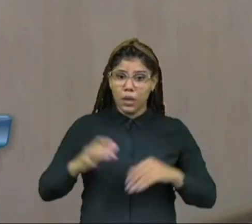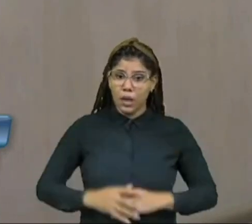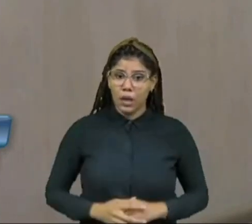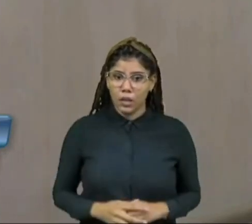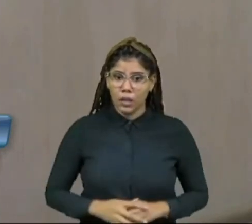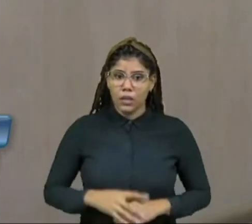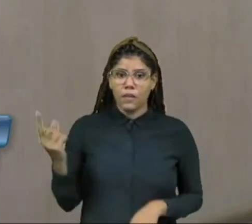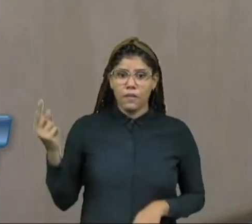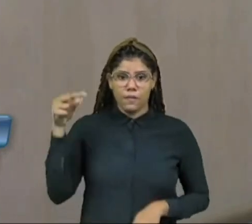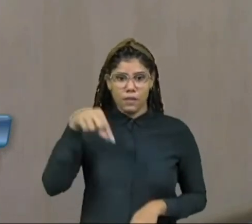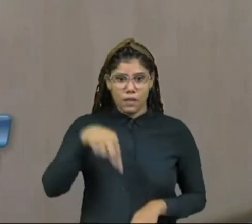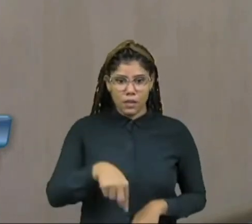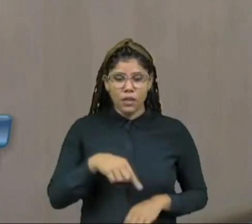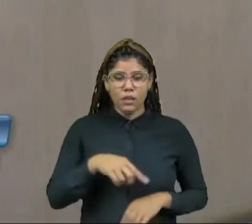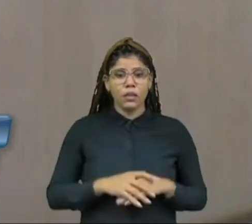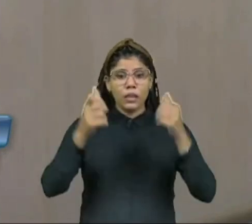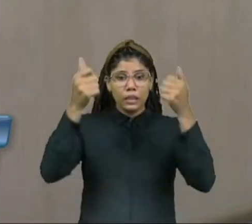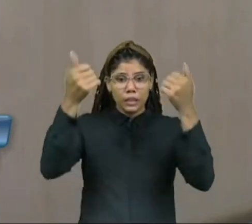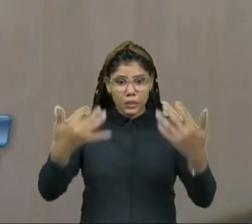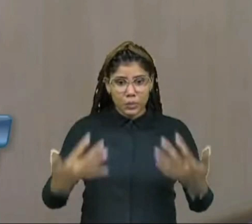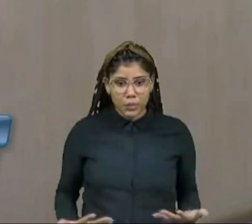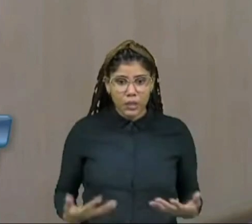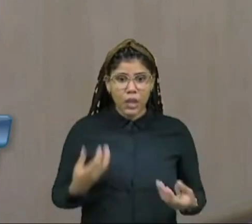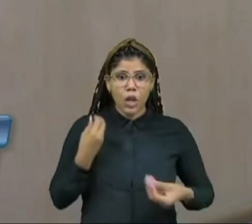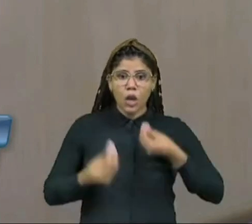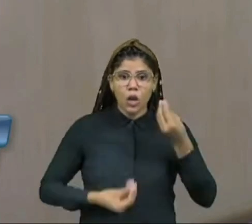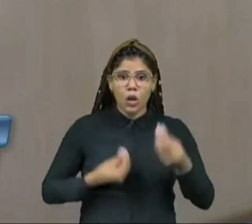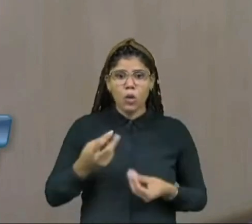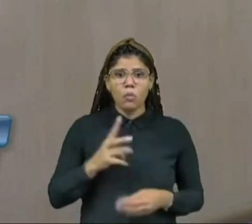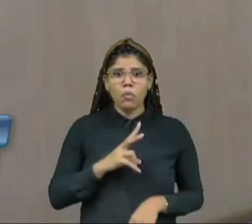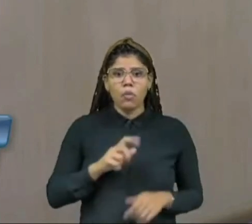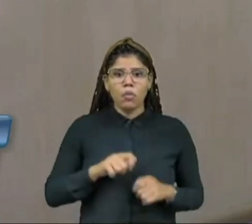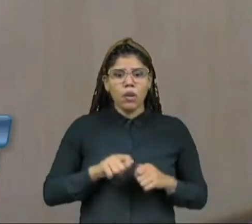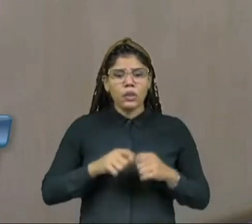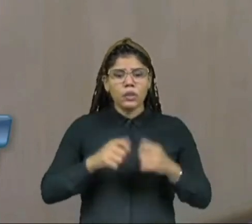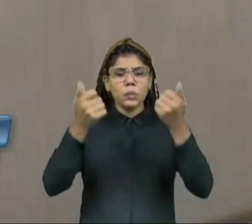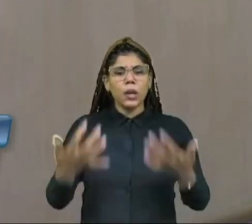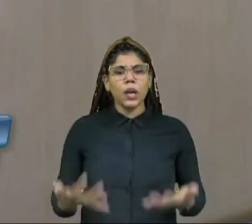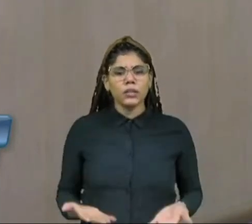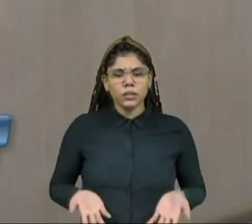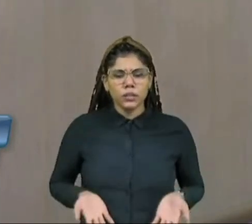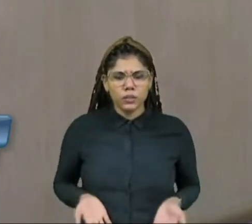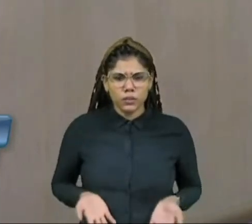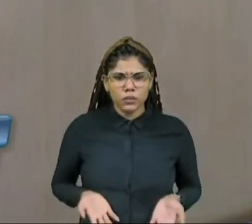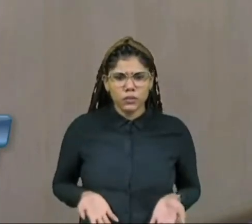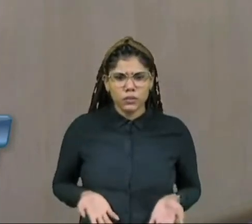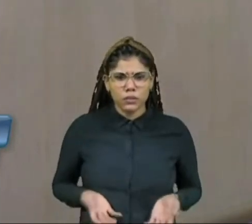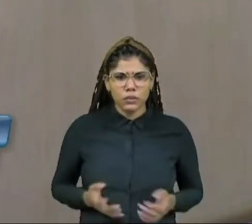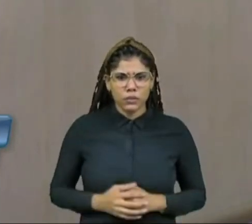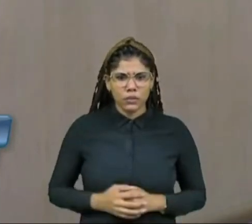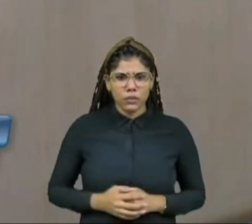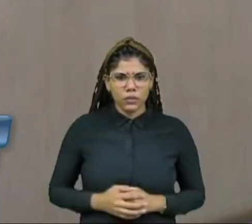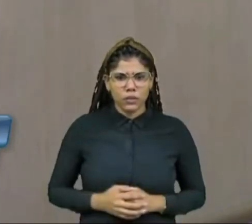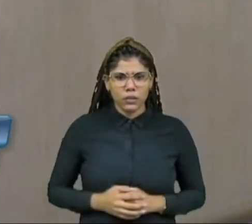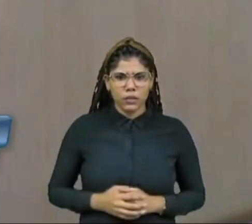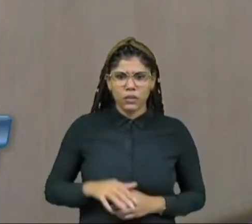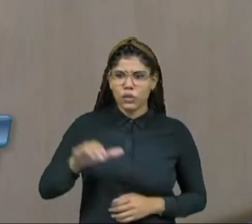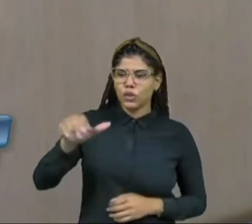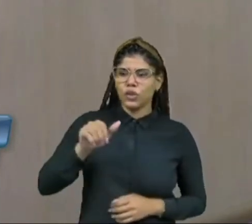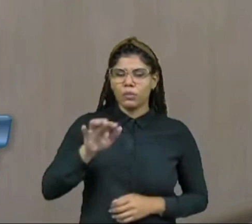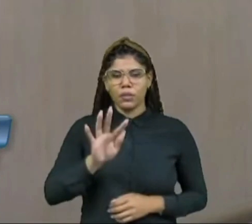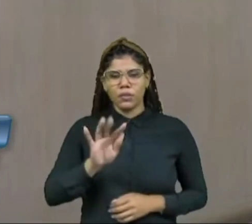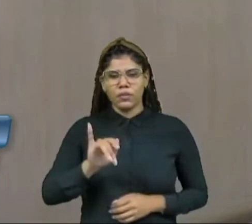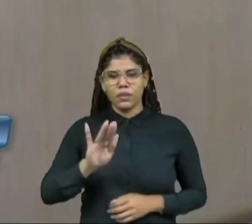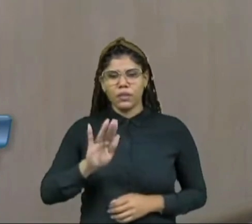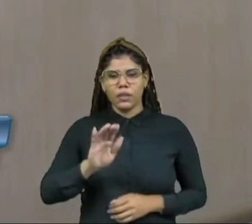Venha explicar como é que faz essa explicação, senhor deputado. Convoca a FIEC,